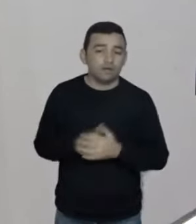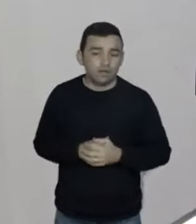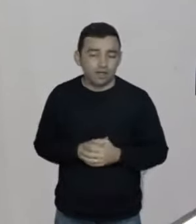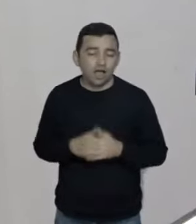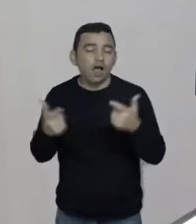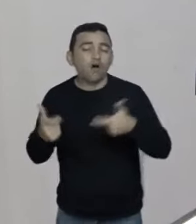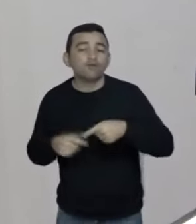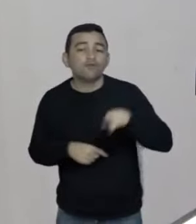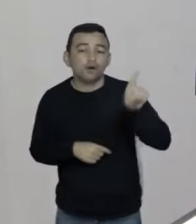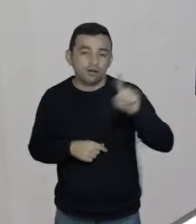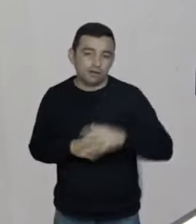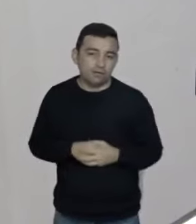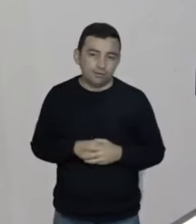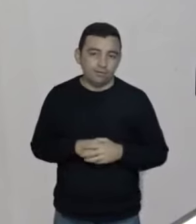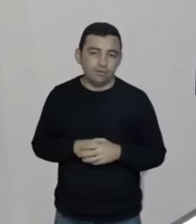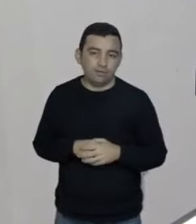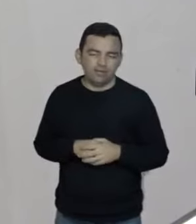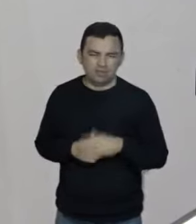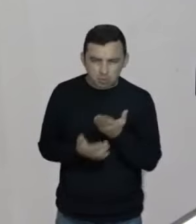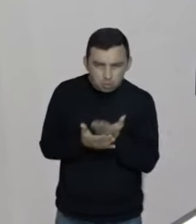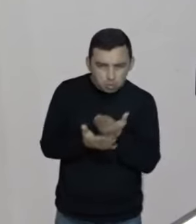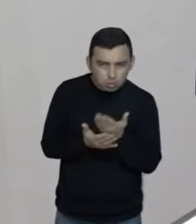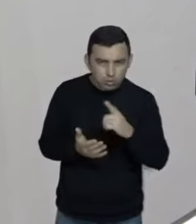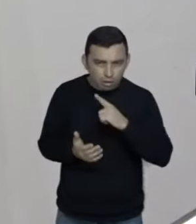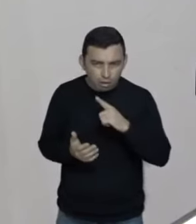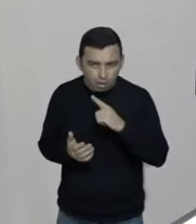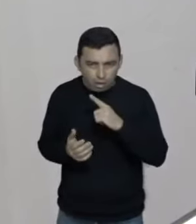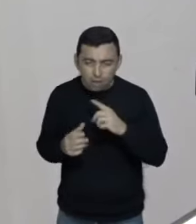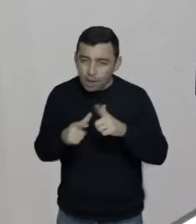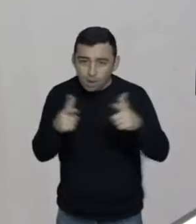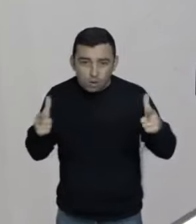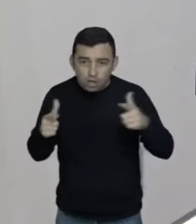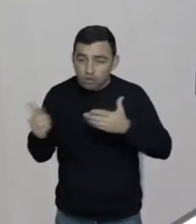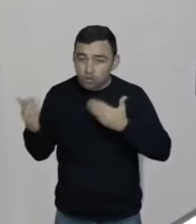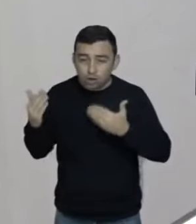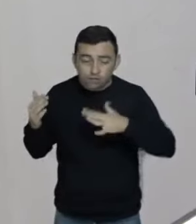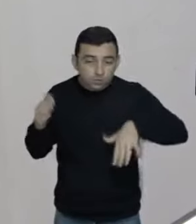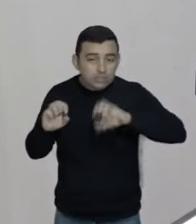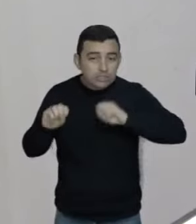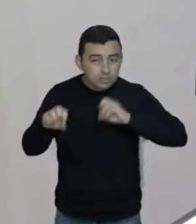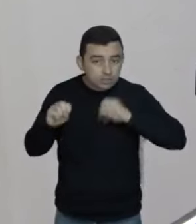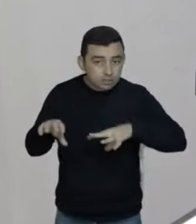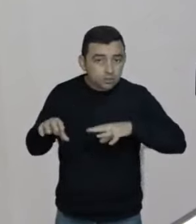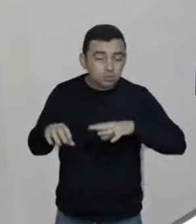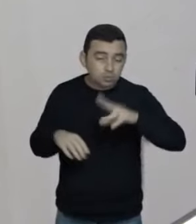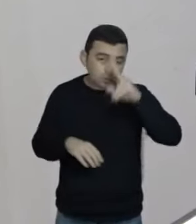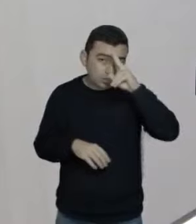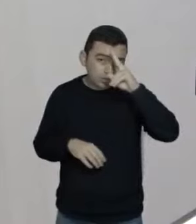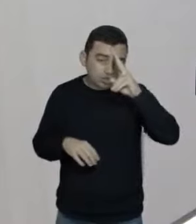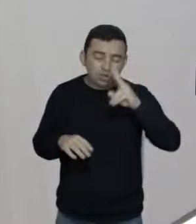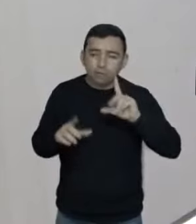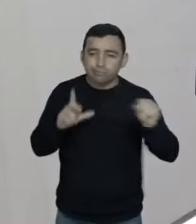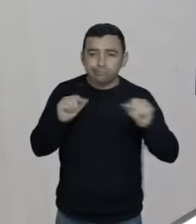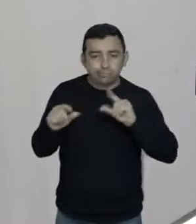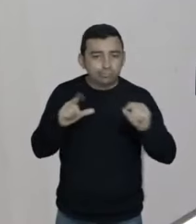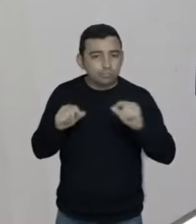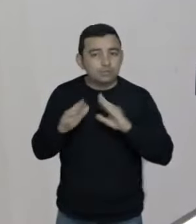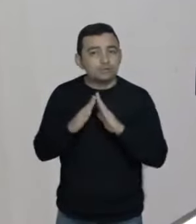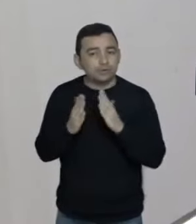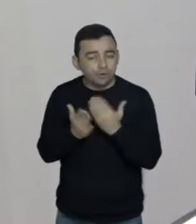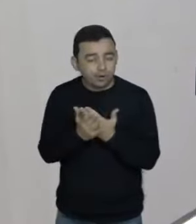foram tão estudando grande parte desses jovens especialmente do ensino médio foram evadidos da escola numa